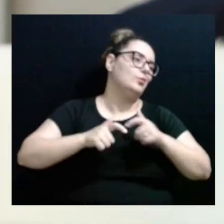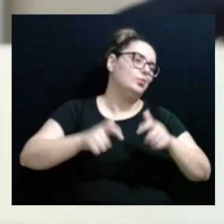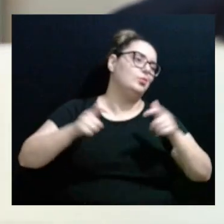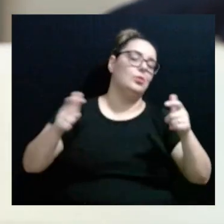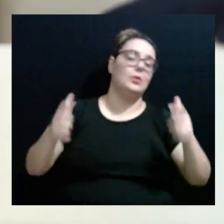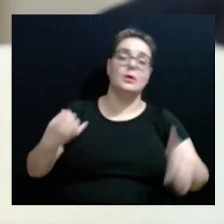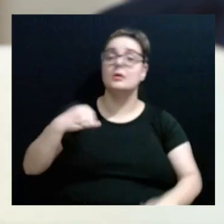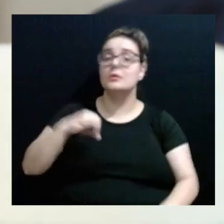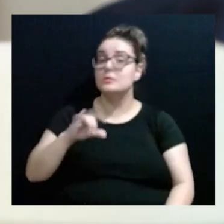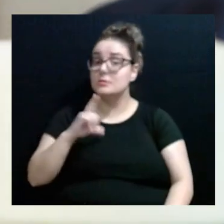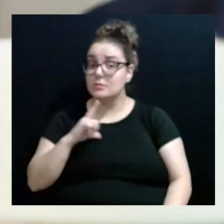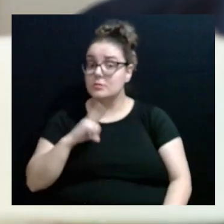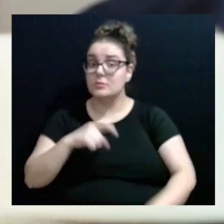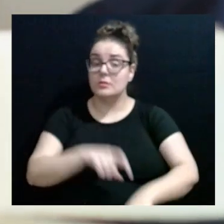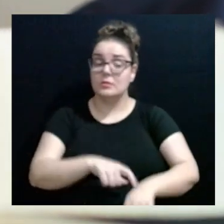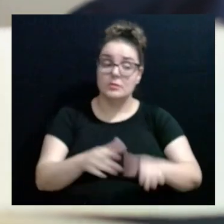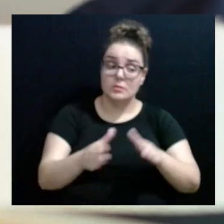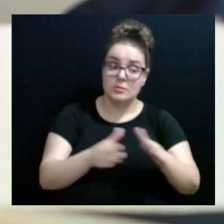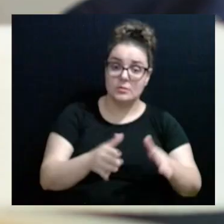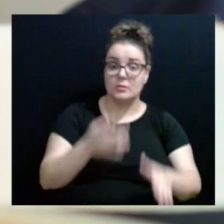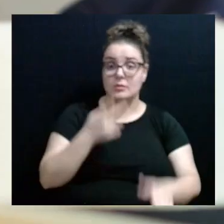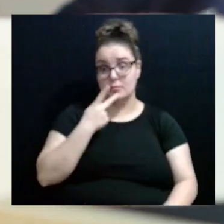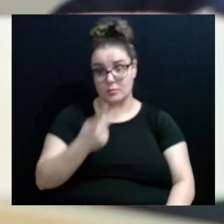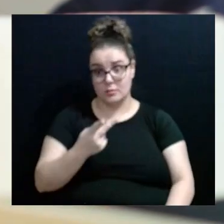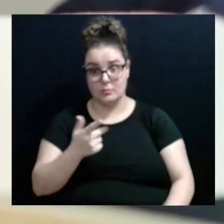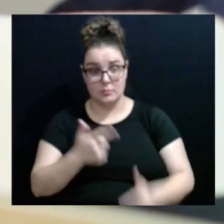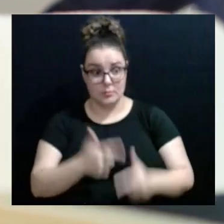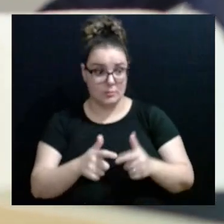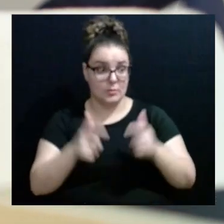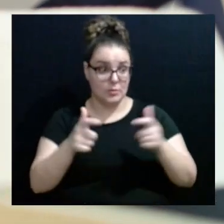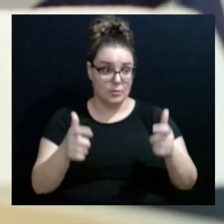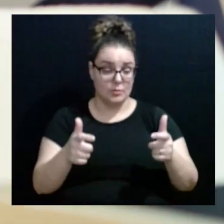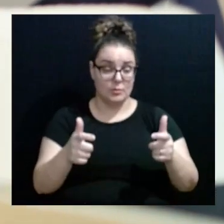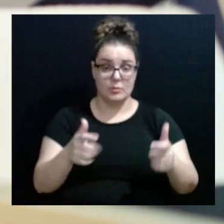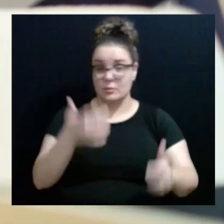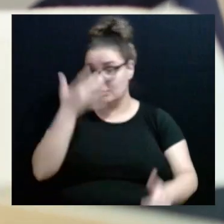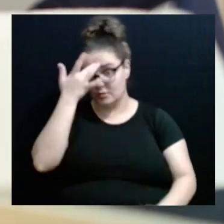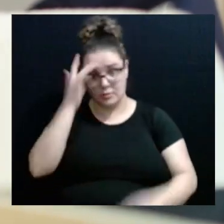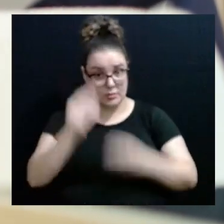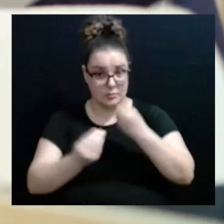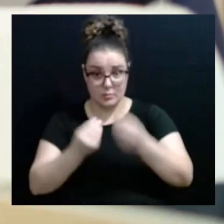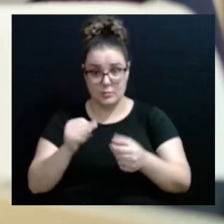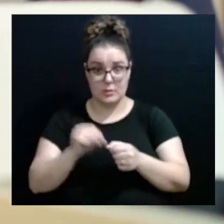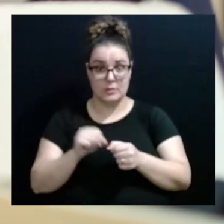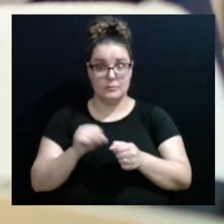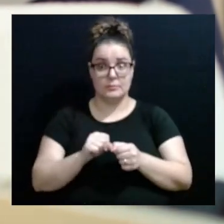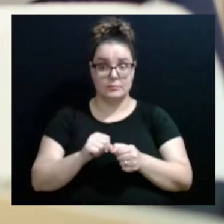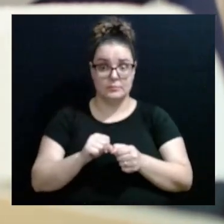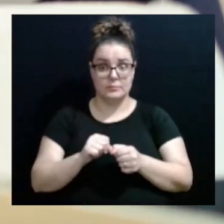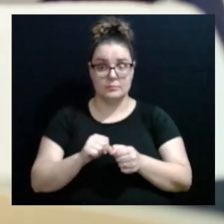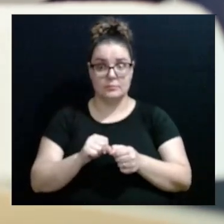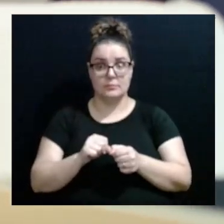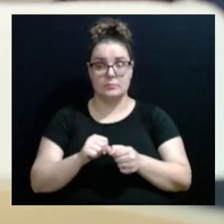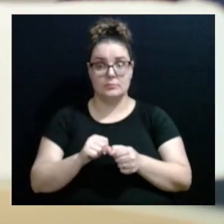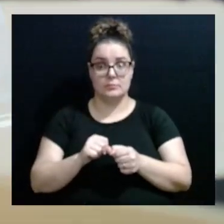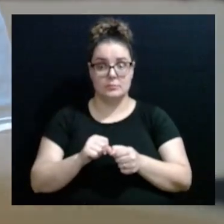uma bola de neve. E se você estiver nessa situação, que eu estou falando de bola de neve, e não sabe como